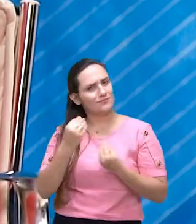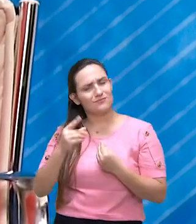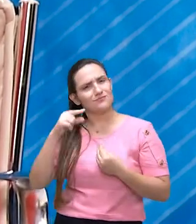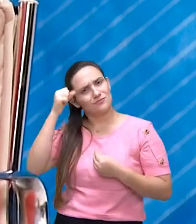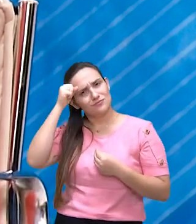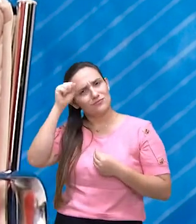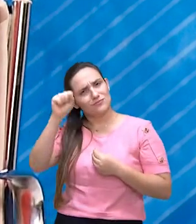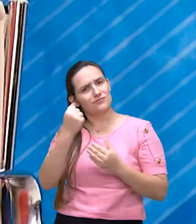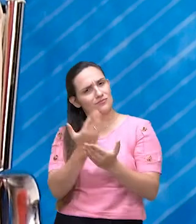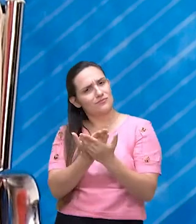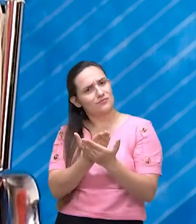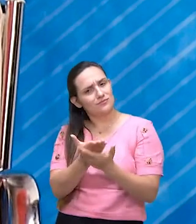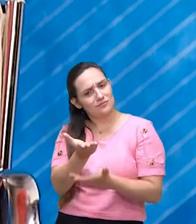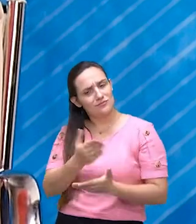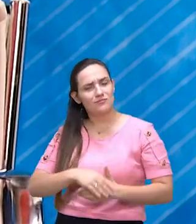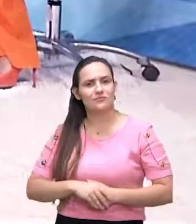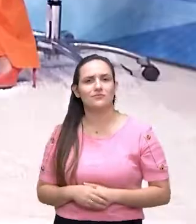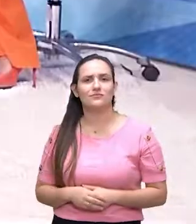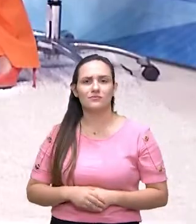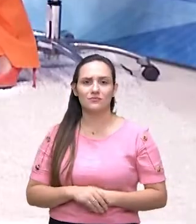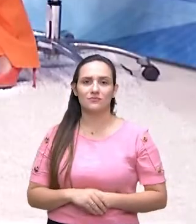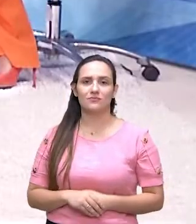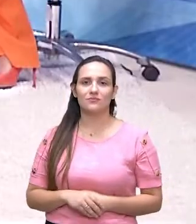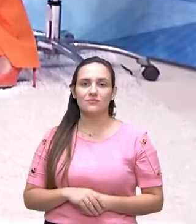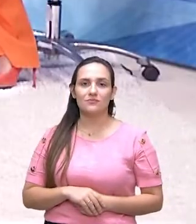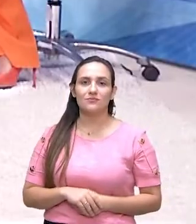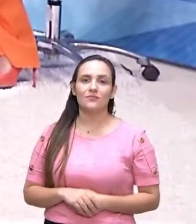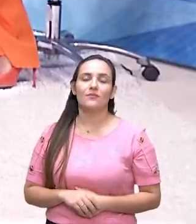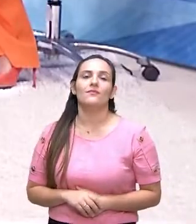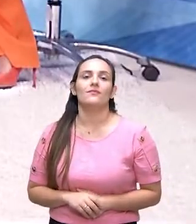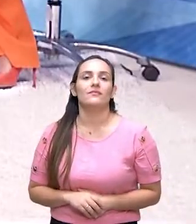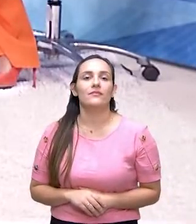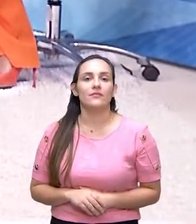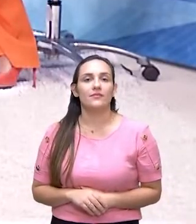agora o sucesso que foi essa aula